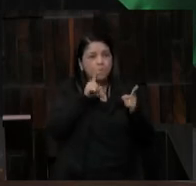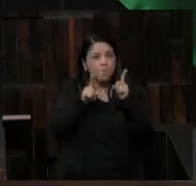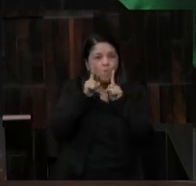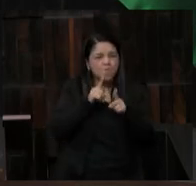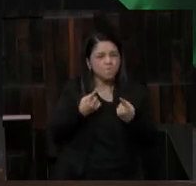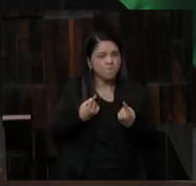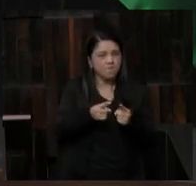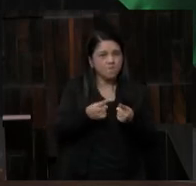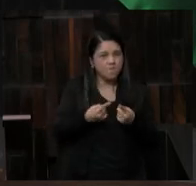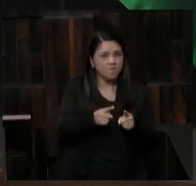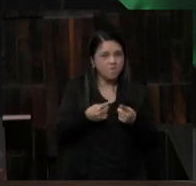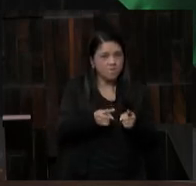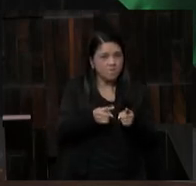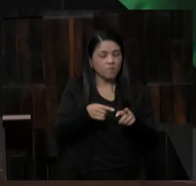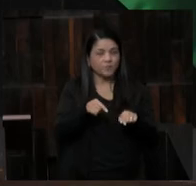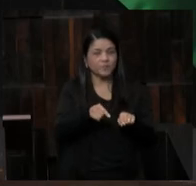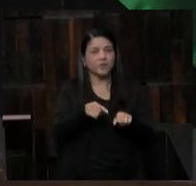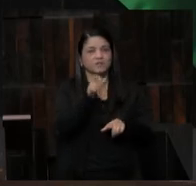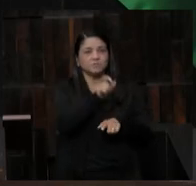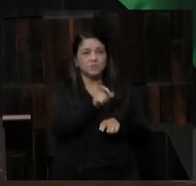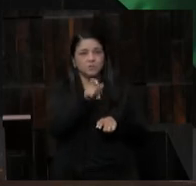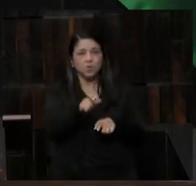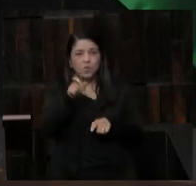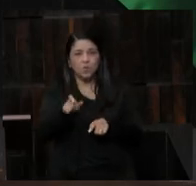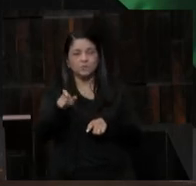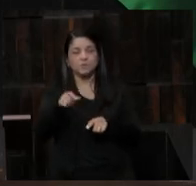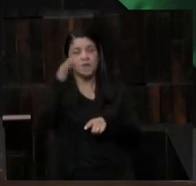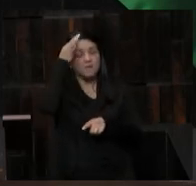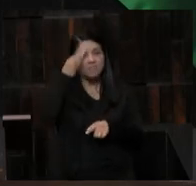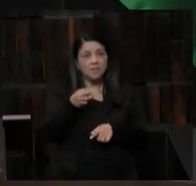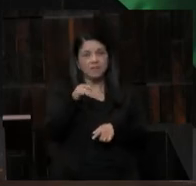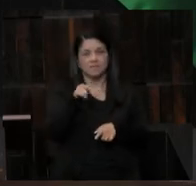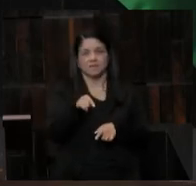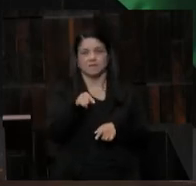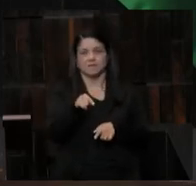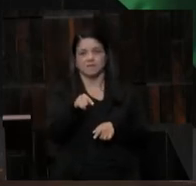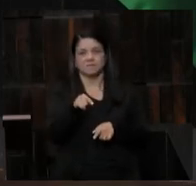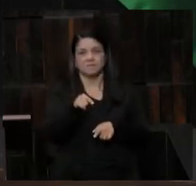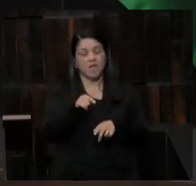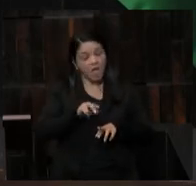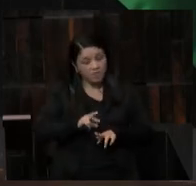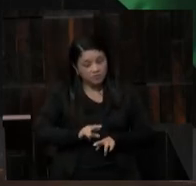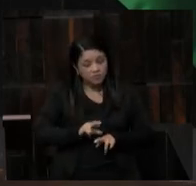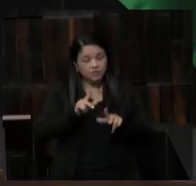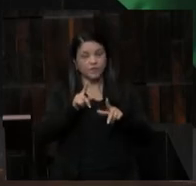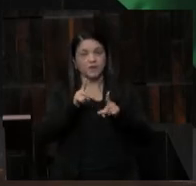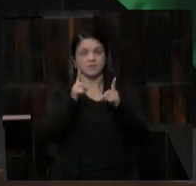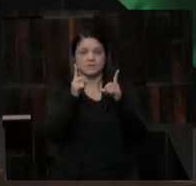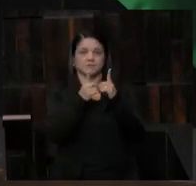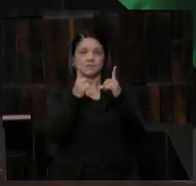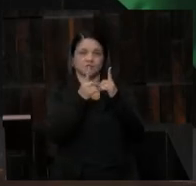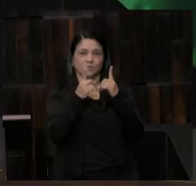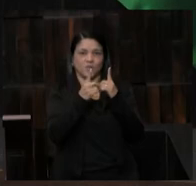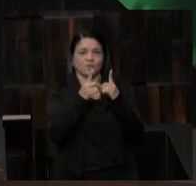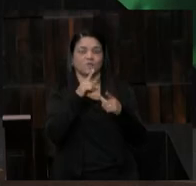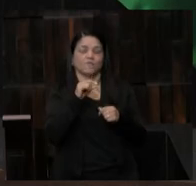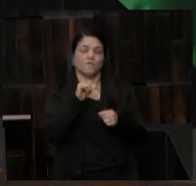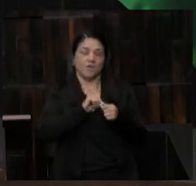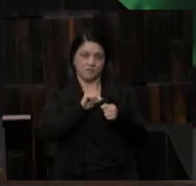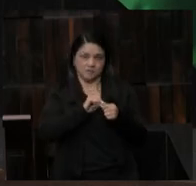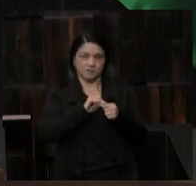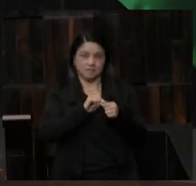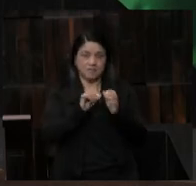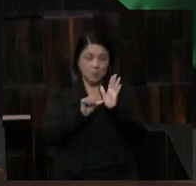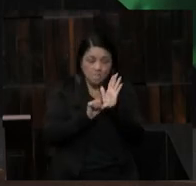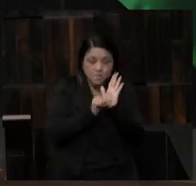mobilizar as pessoas para que entendam também que isso faz toda a diferença, o atendimento, reconhecer desde do